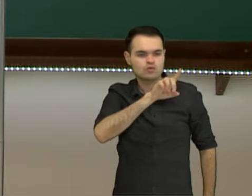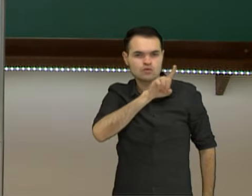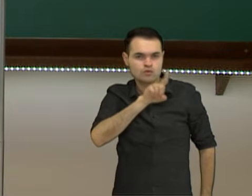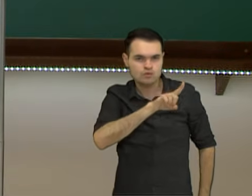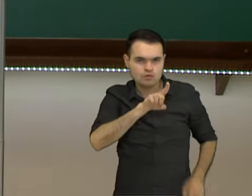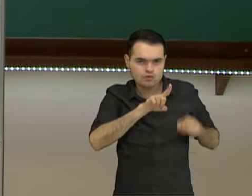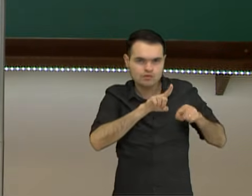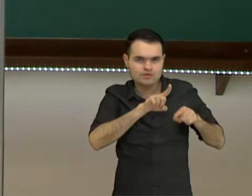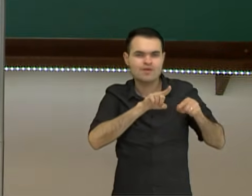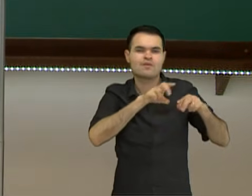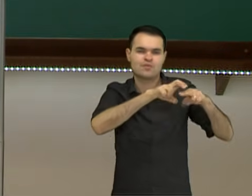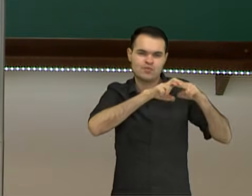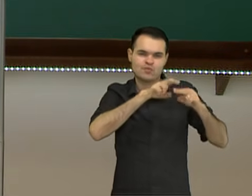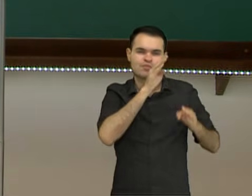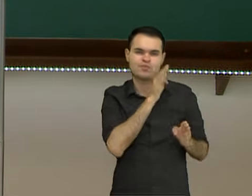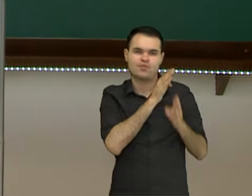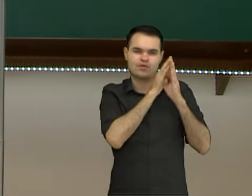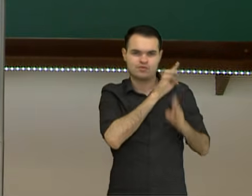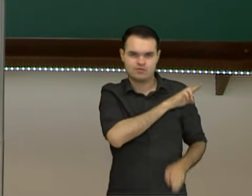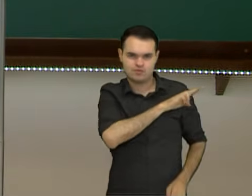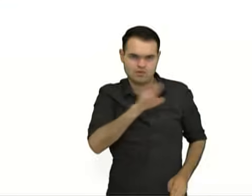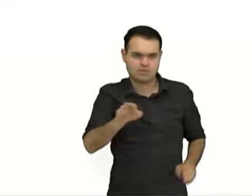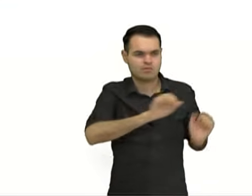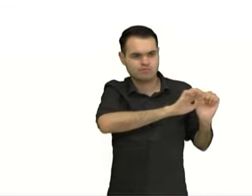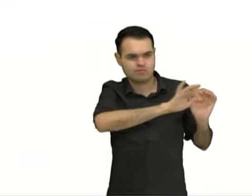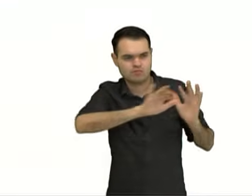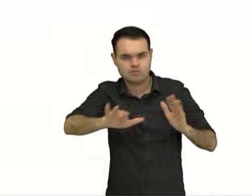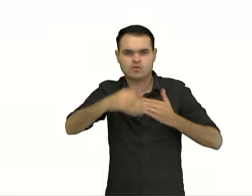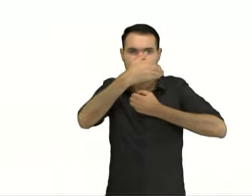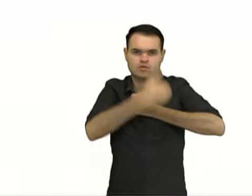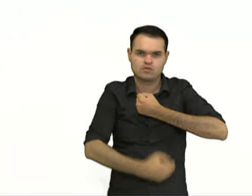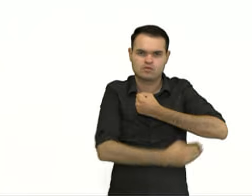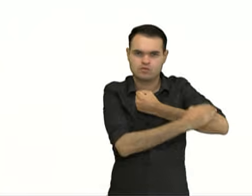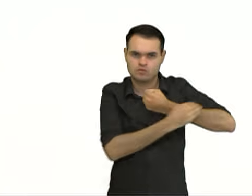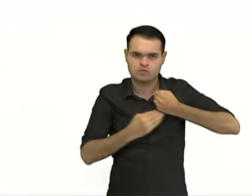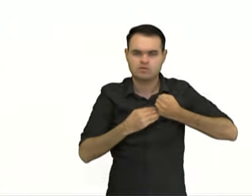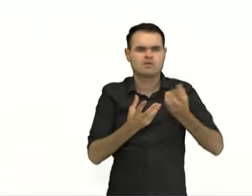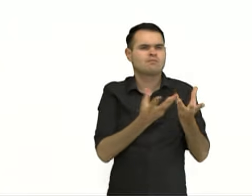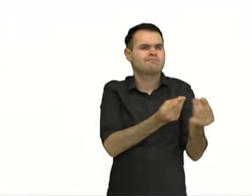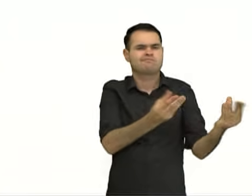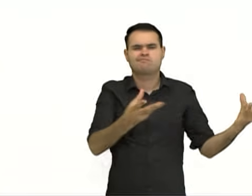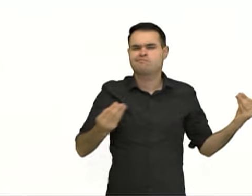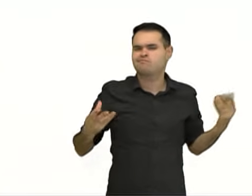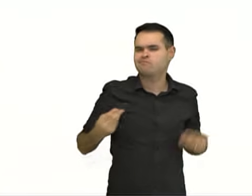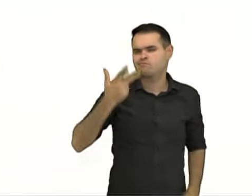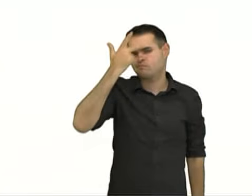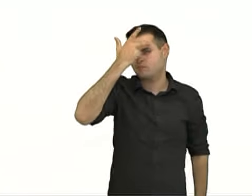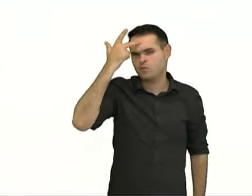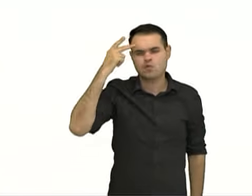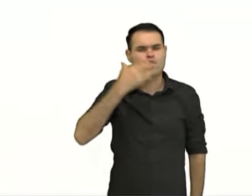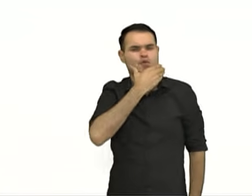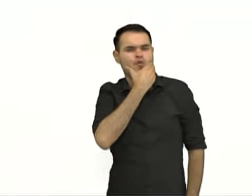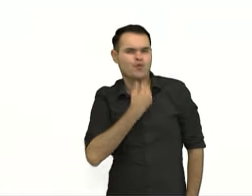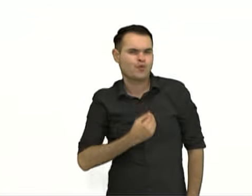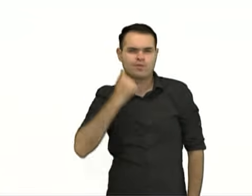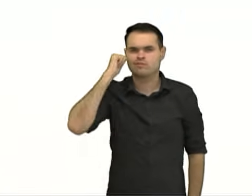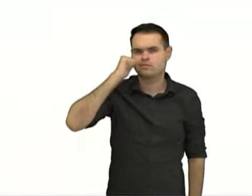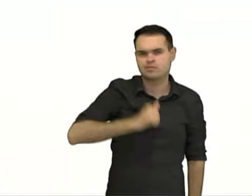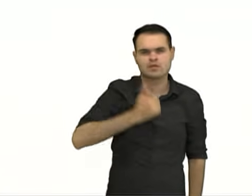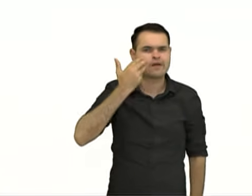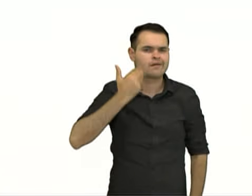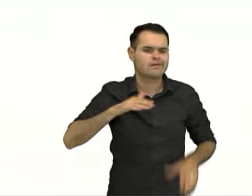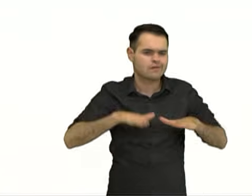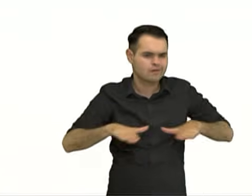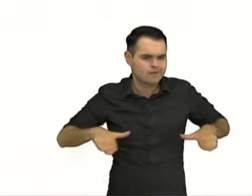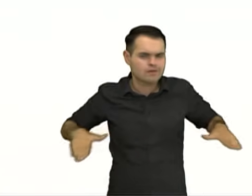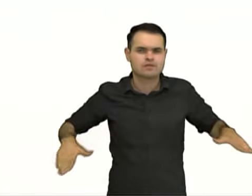para vocês. E as cruzadas, gente, elas reuniam milhares de pessoas, Homens, mulheres,